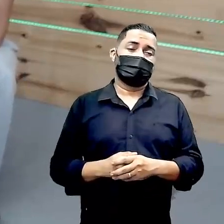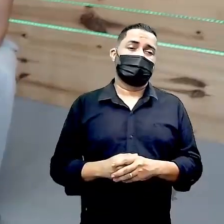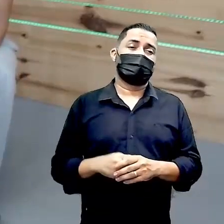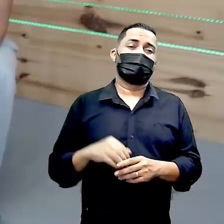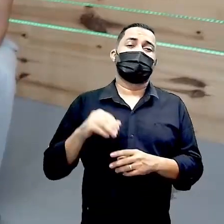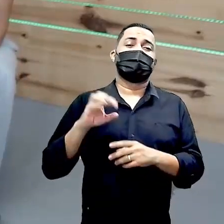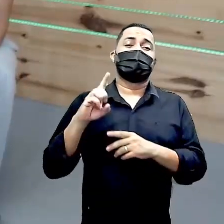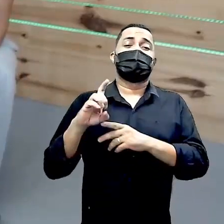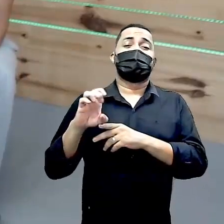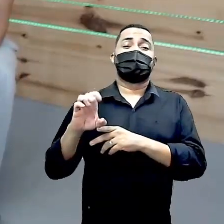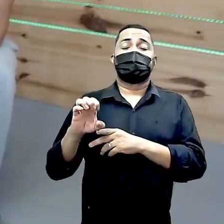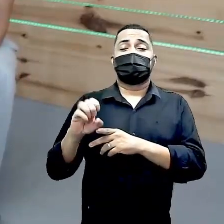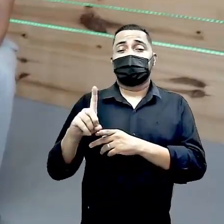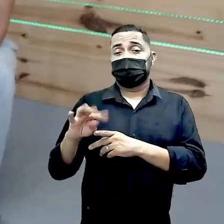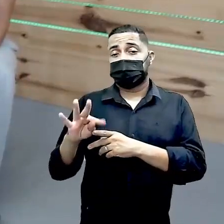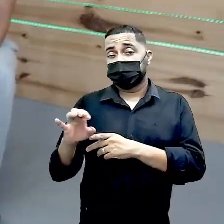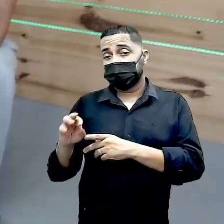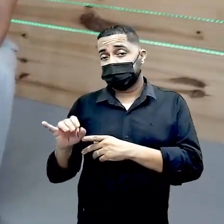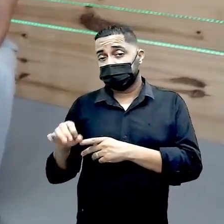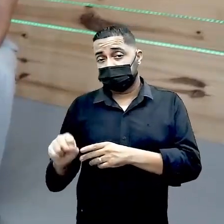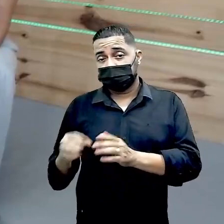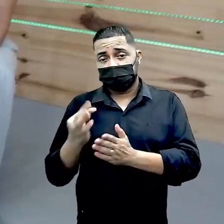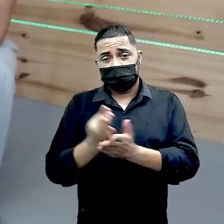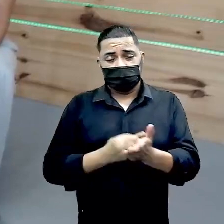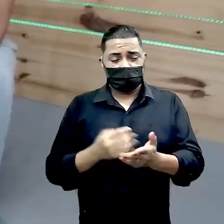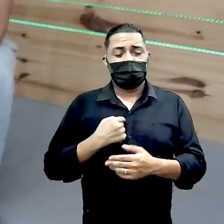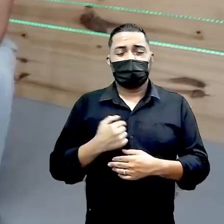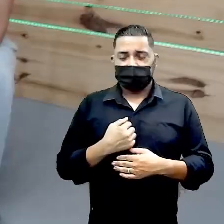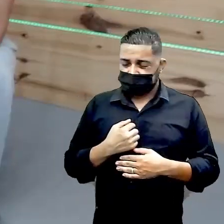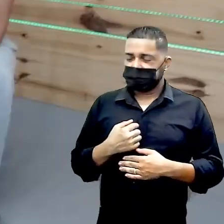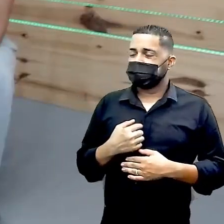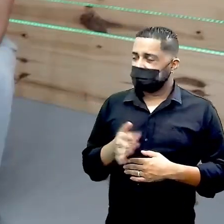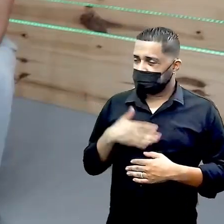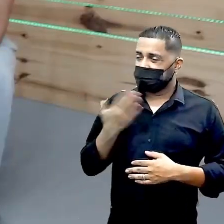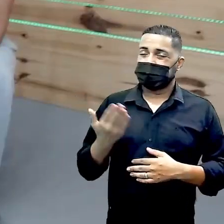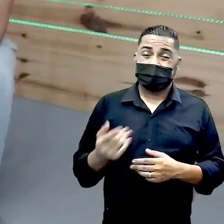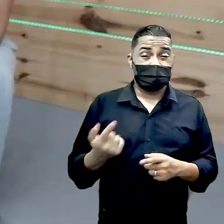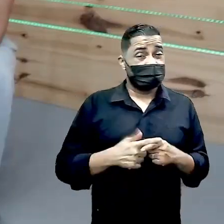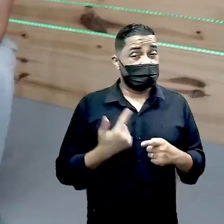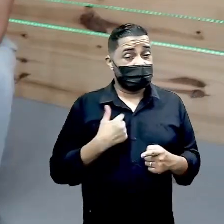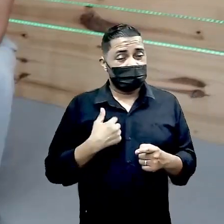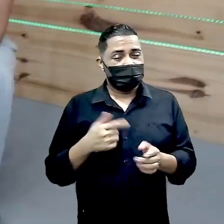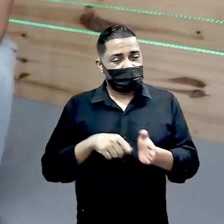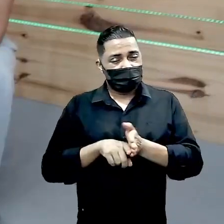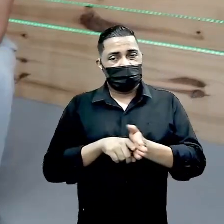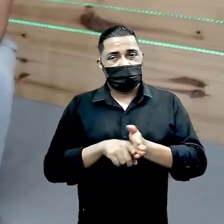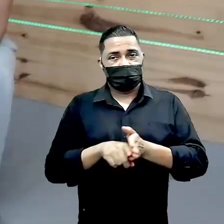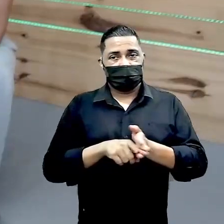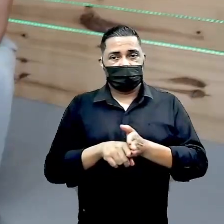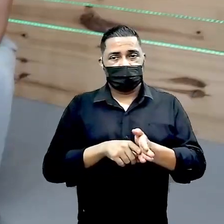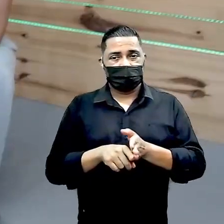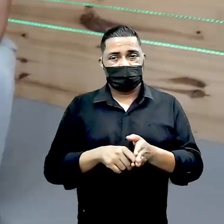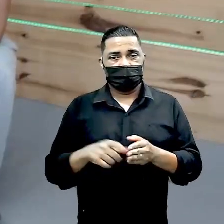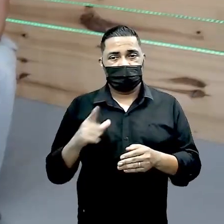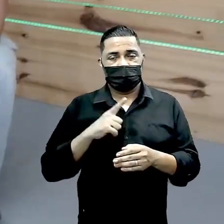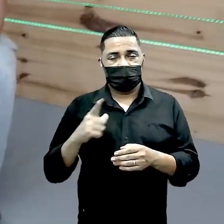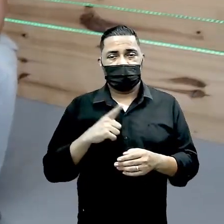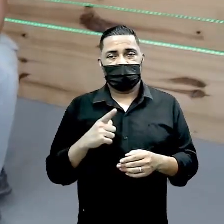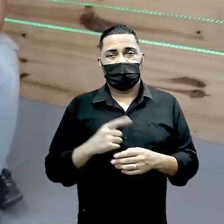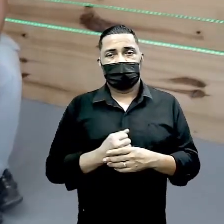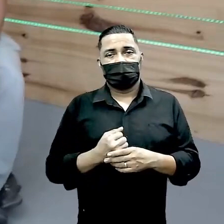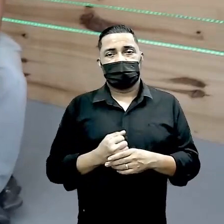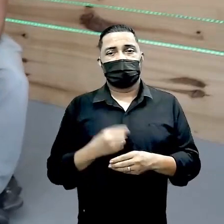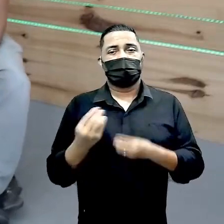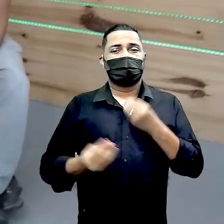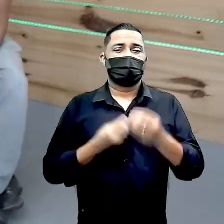texto. Exatamente. Eu fiquei bem surpresa, assim, vou dizer, quando eu estava pesquisando. Para mim foi muito gratificante, né?